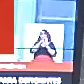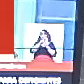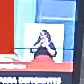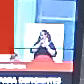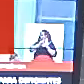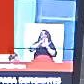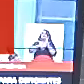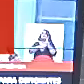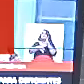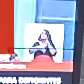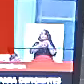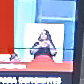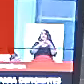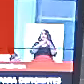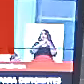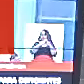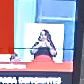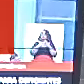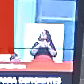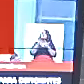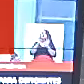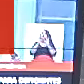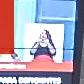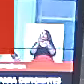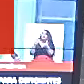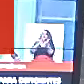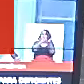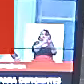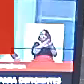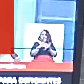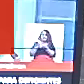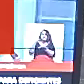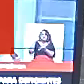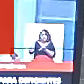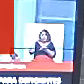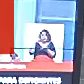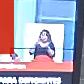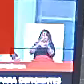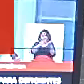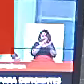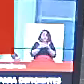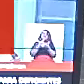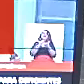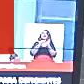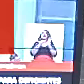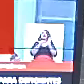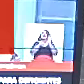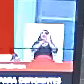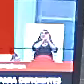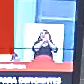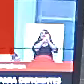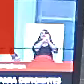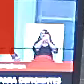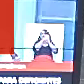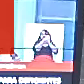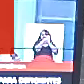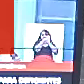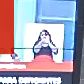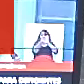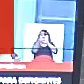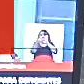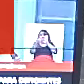os deputados da comissão assinando, uma alteração na lei 21.121, colocando aqui na lei um